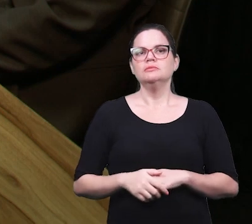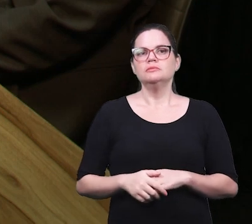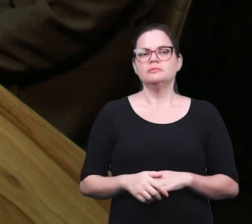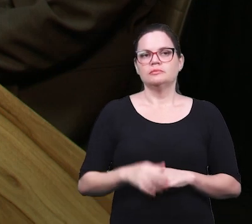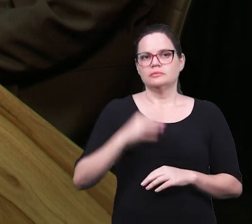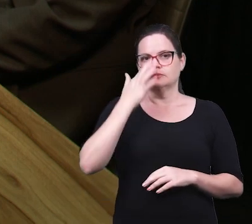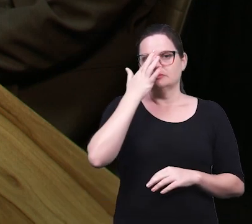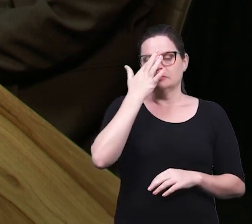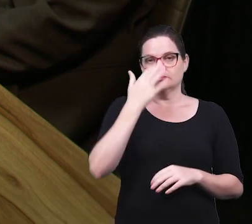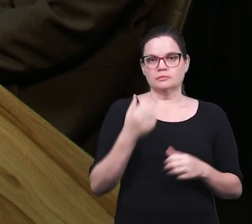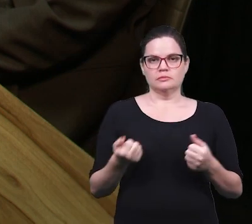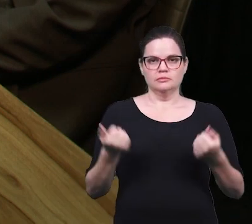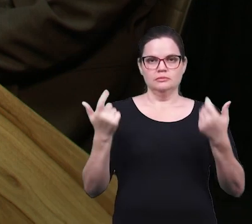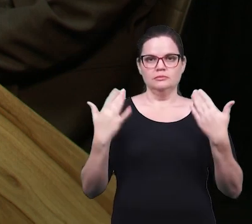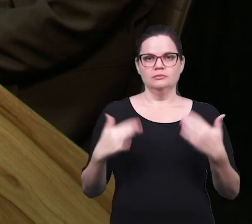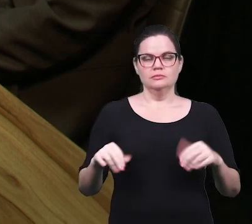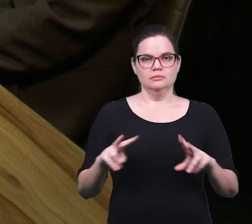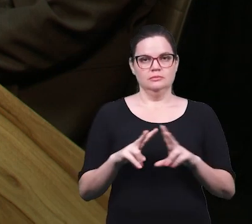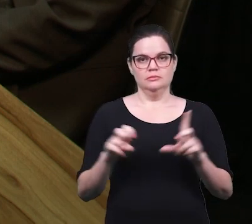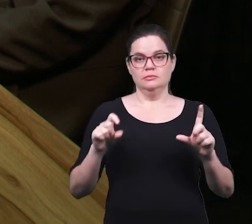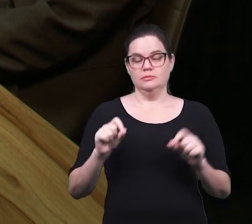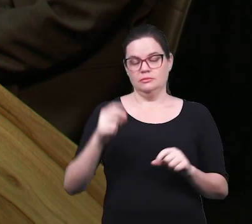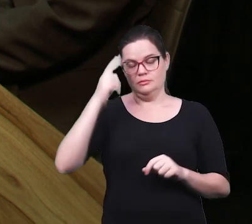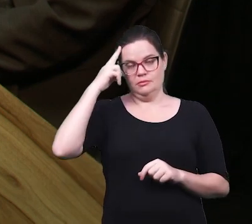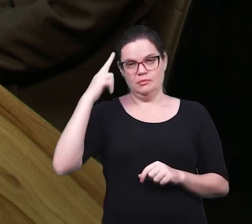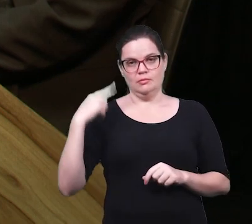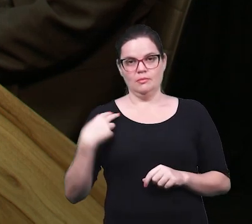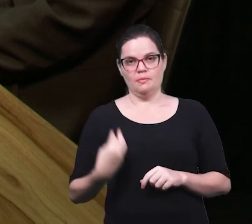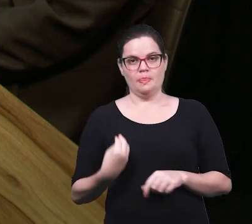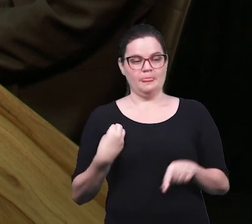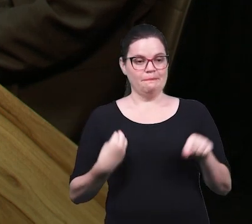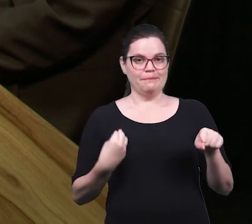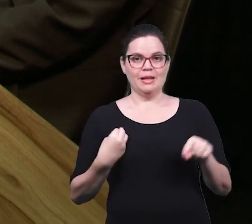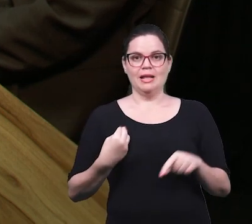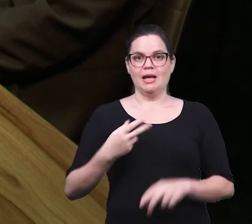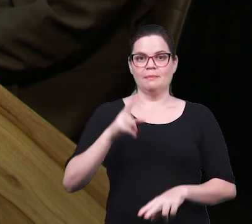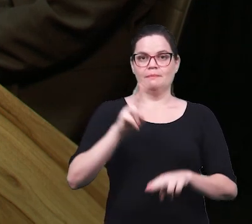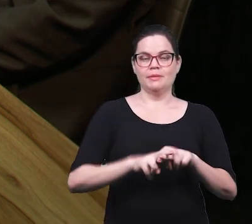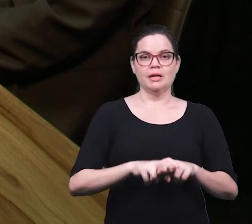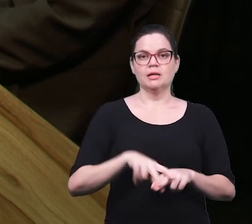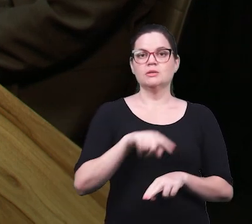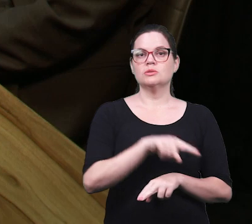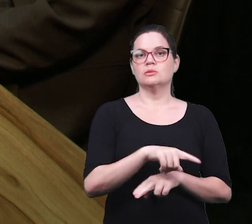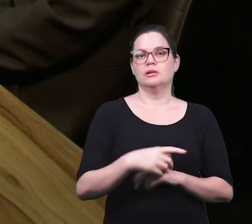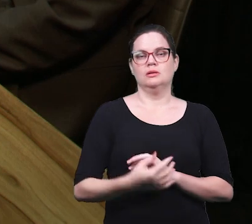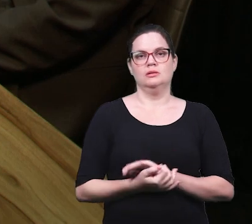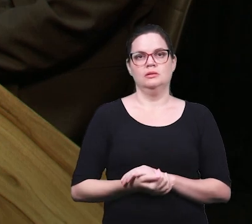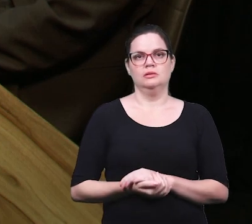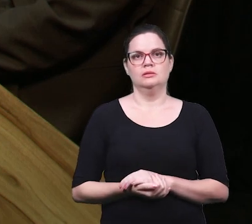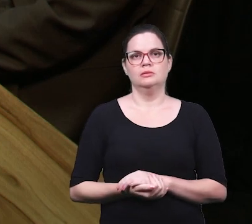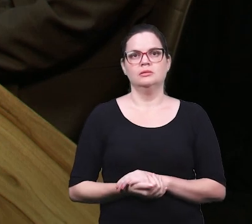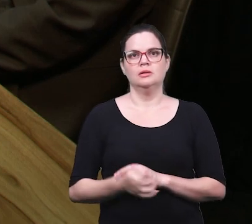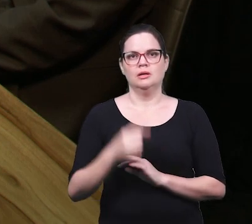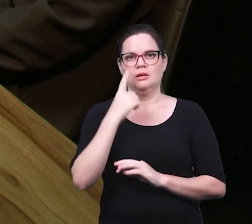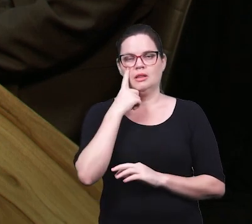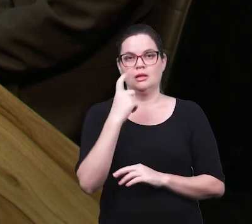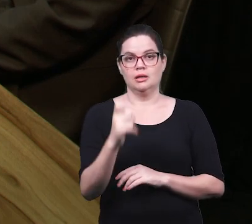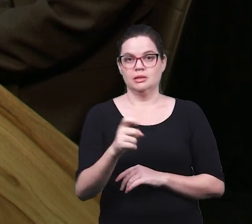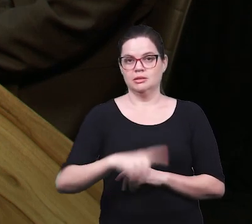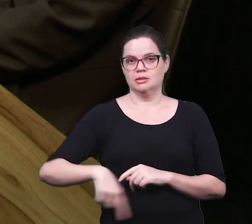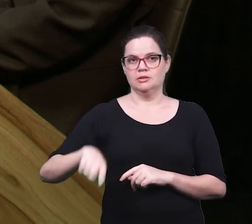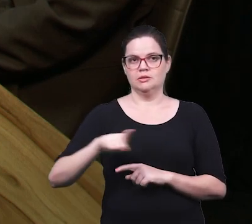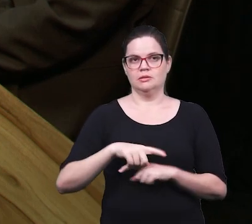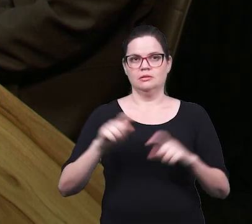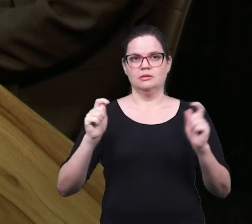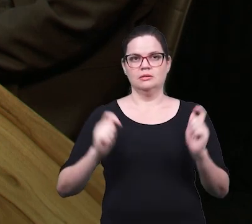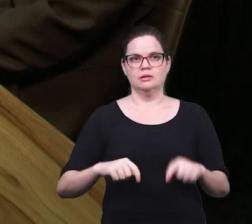Comente a respeito dessa situação, de José ali na prisão. Como que o pastor vê esse aspecto? É interessante que a gente já